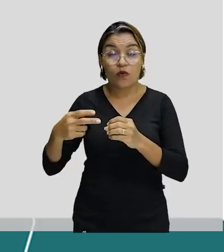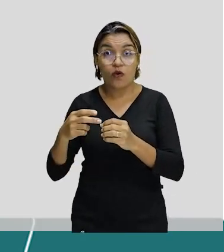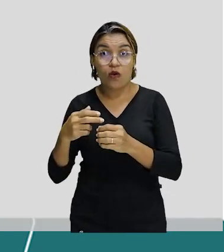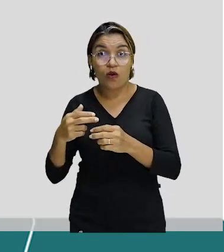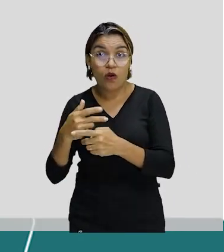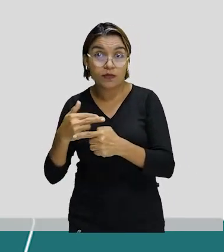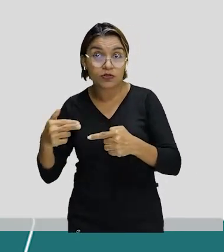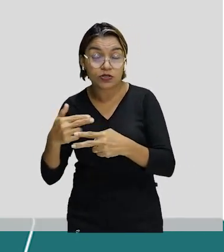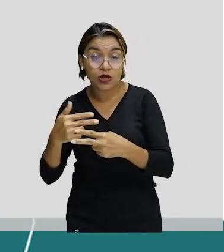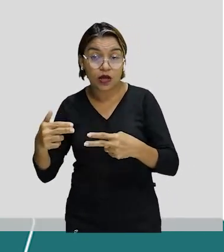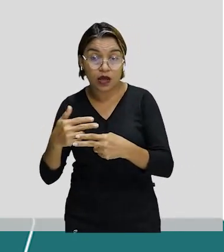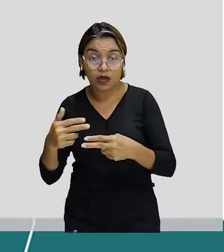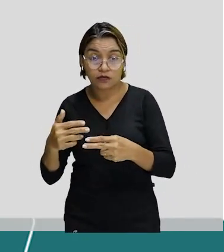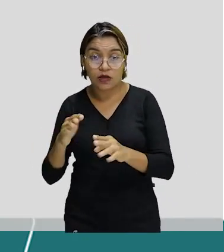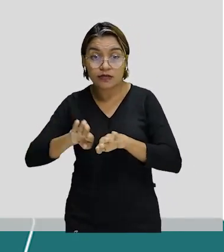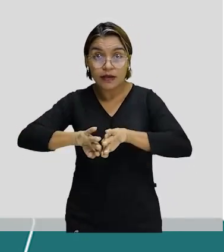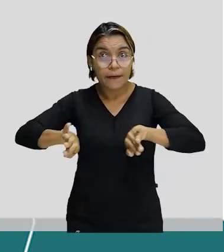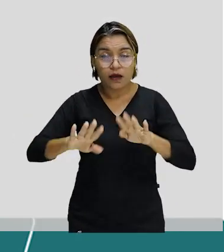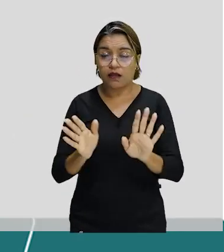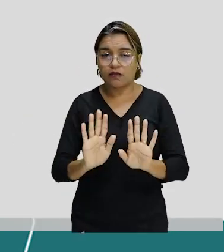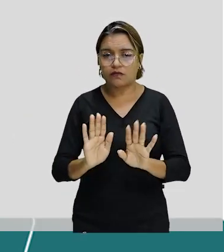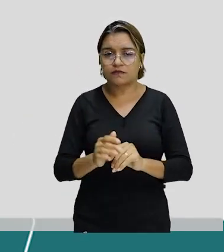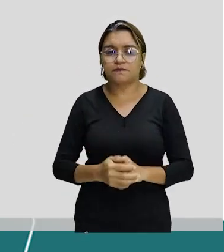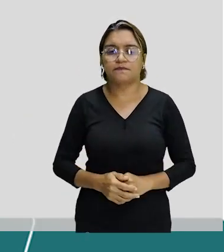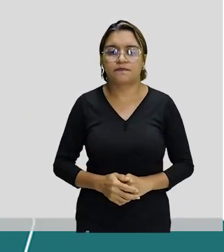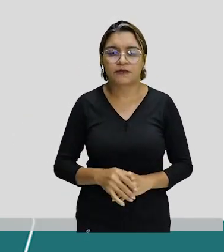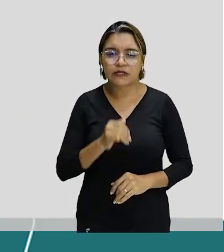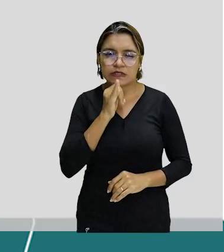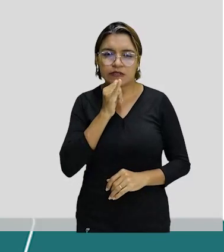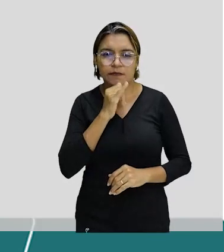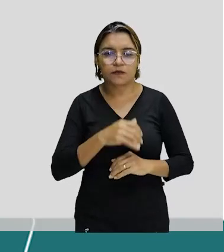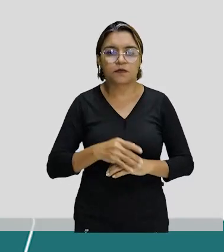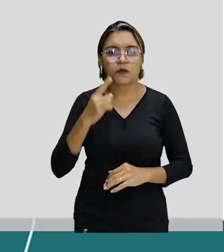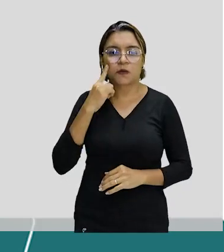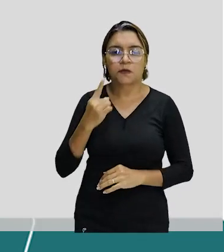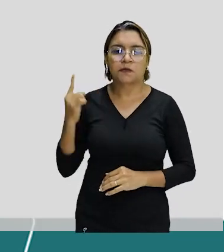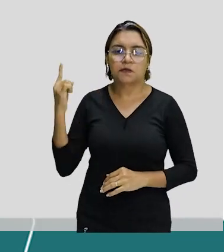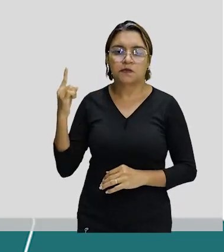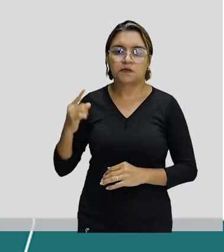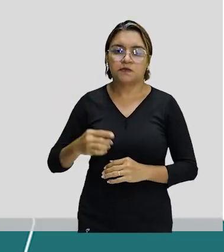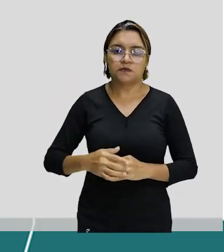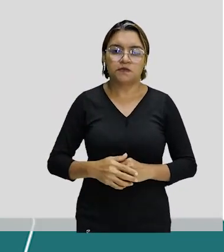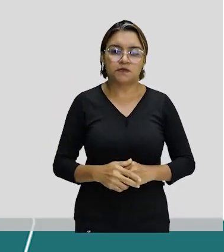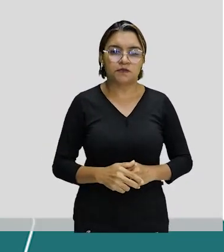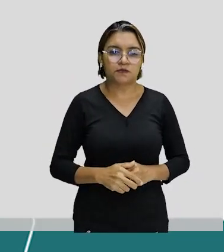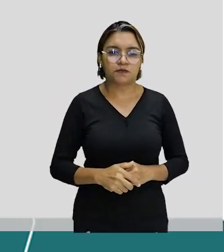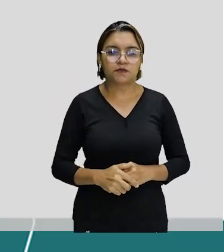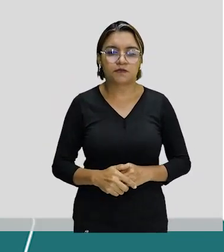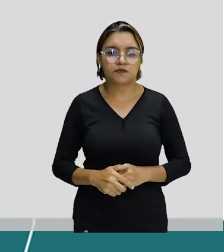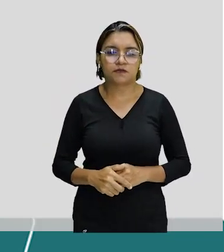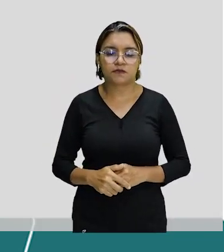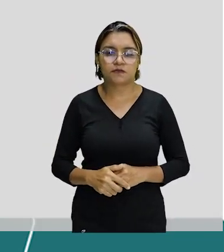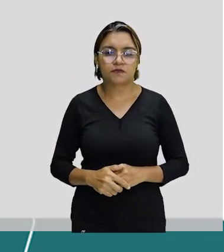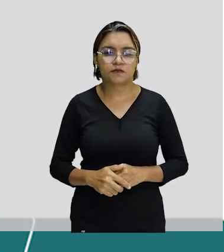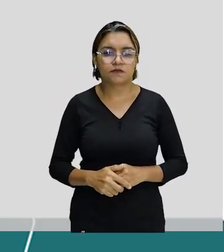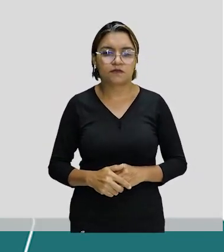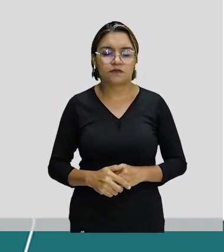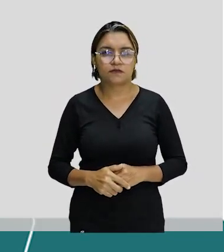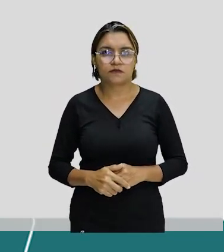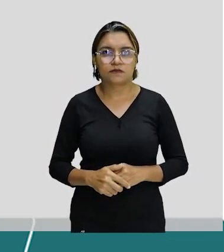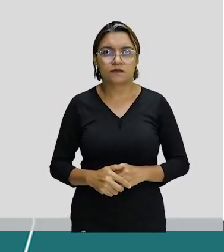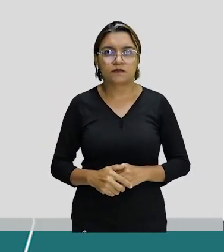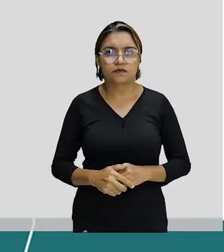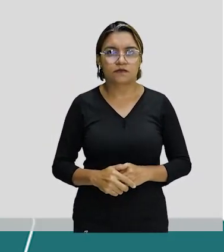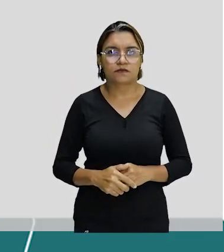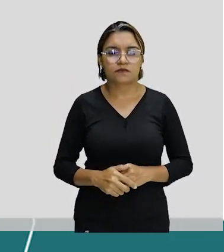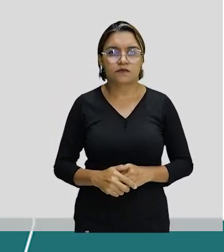separam esses dois elementos da oração. Então, por exemplo, I never drink alcoholic beverages. Eu nunca bebo